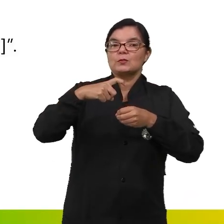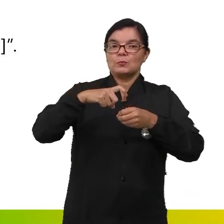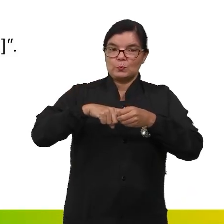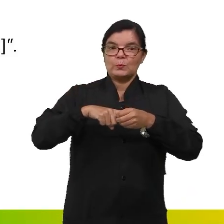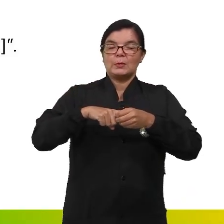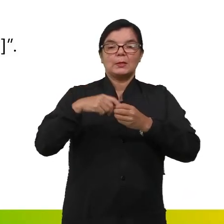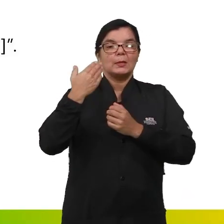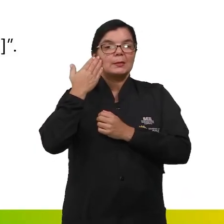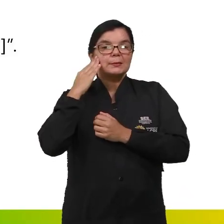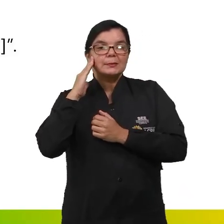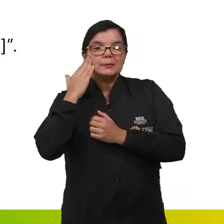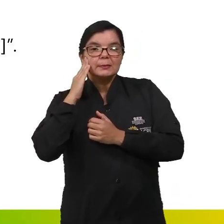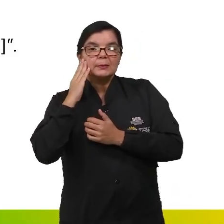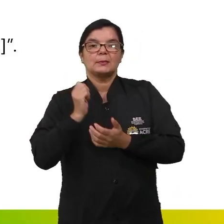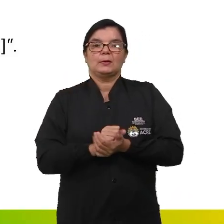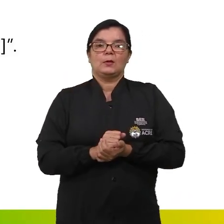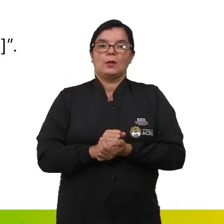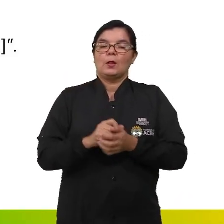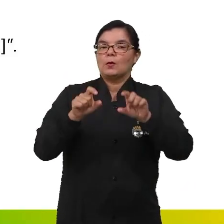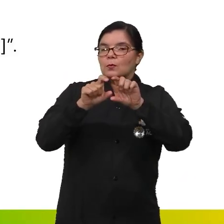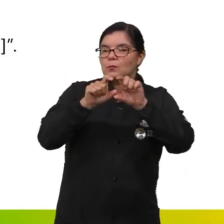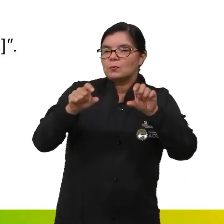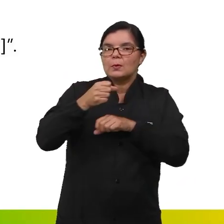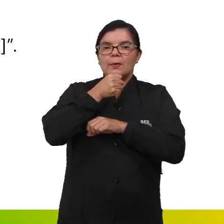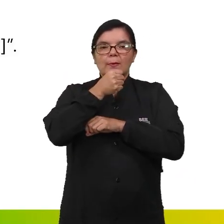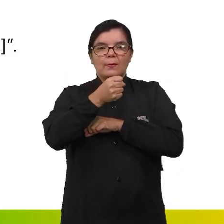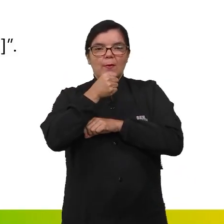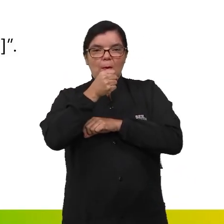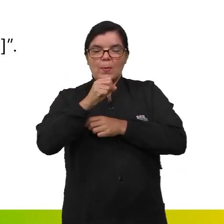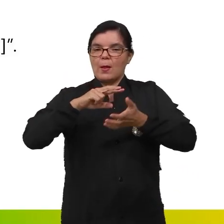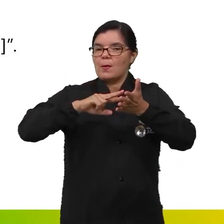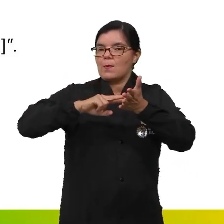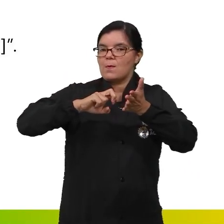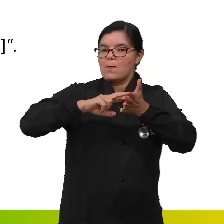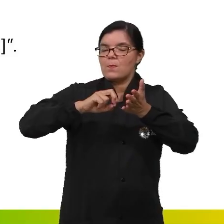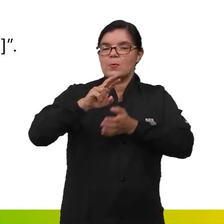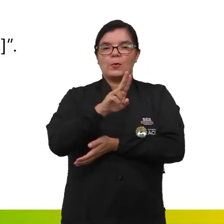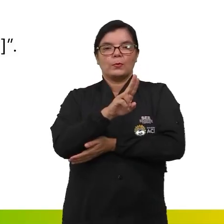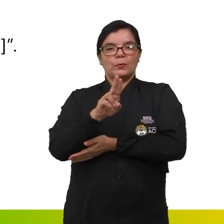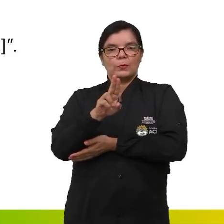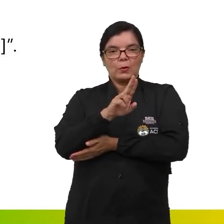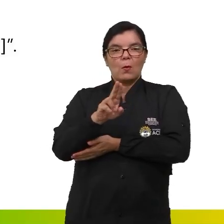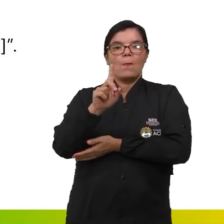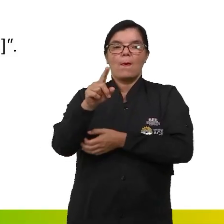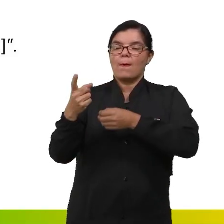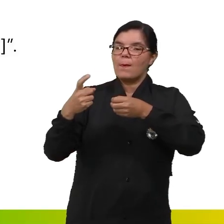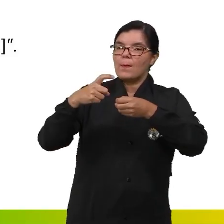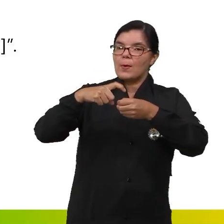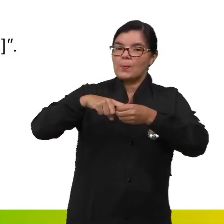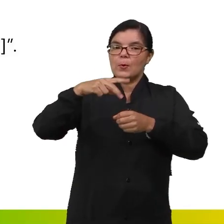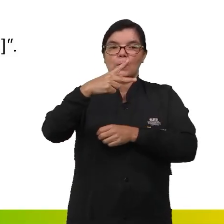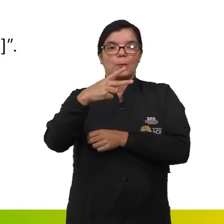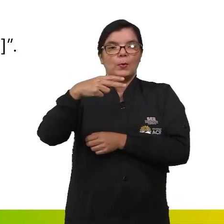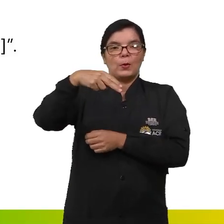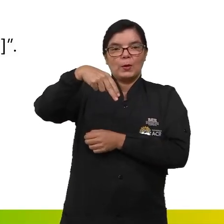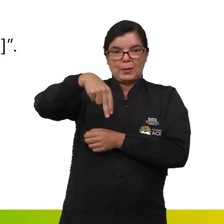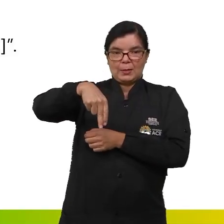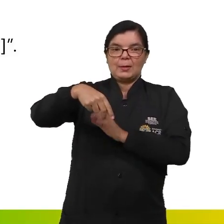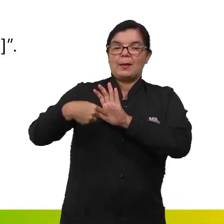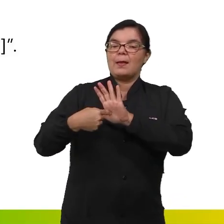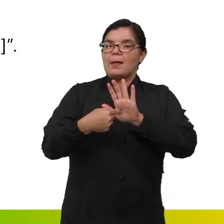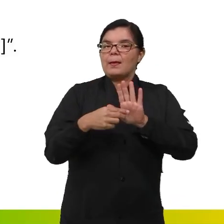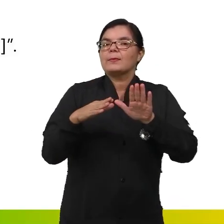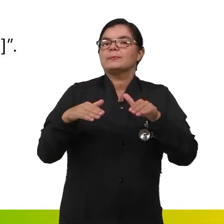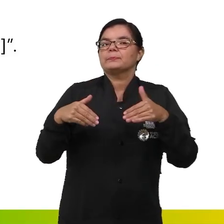se compreenda. No trecho da reportagem, o vocabulário nome é retomado pelo pronome